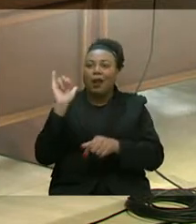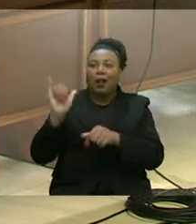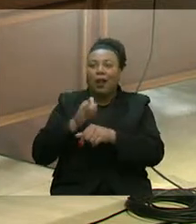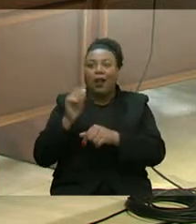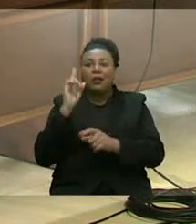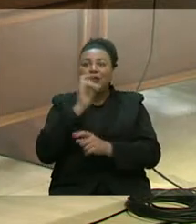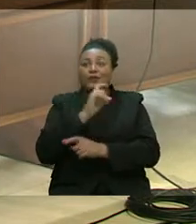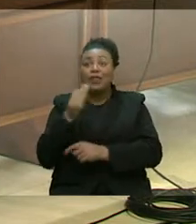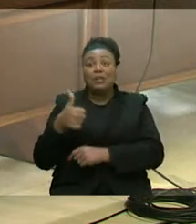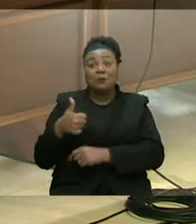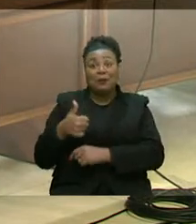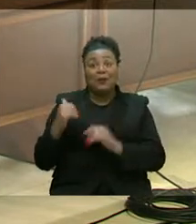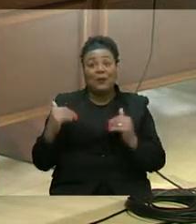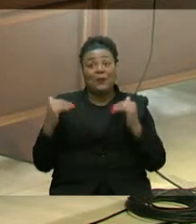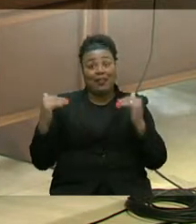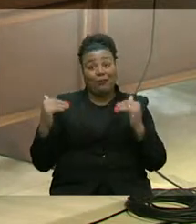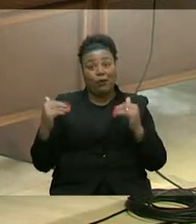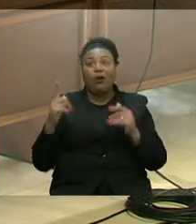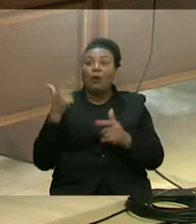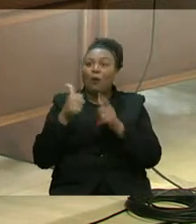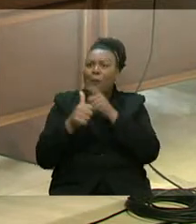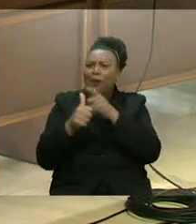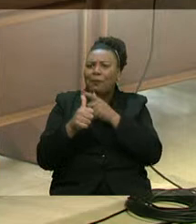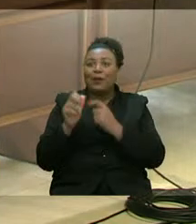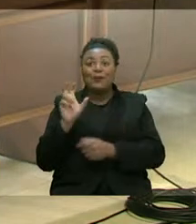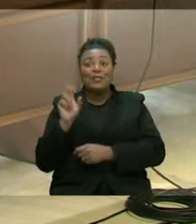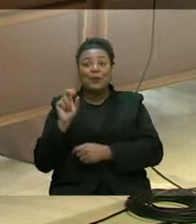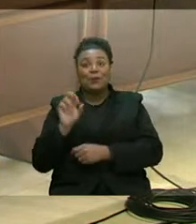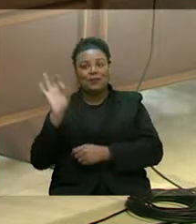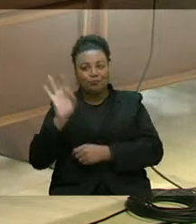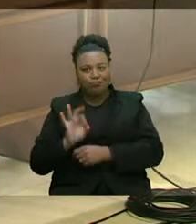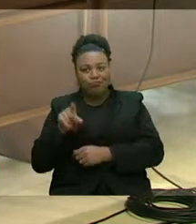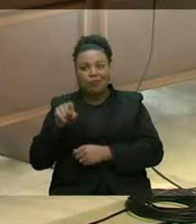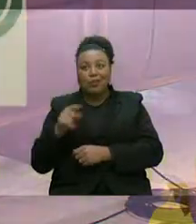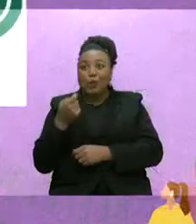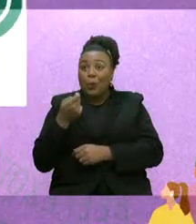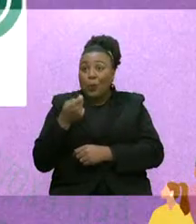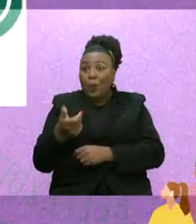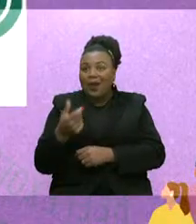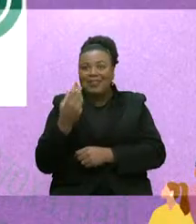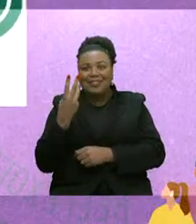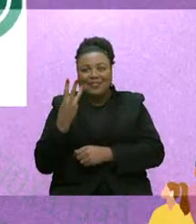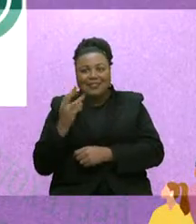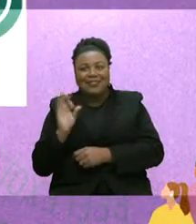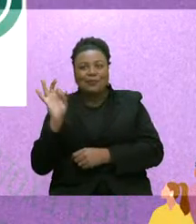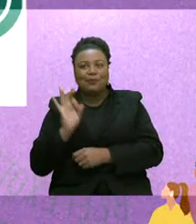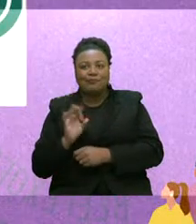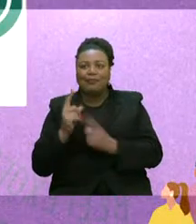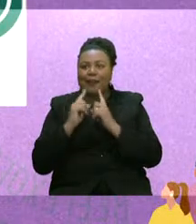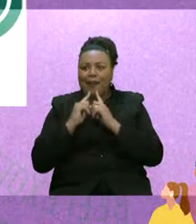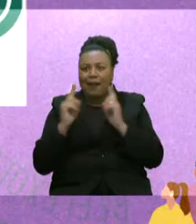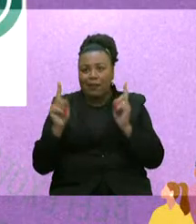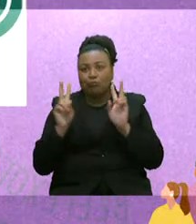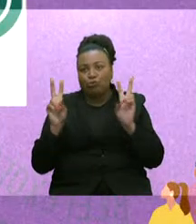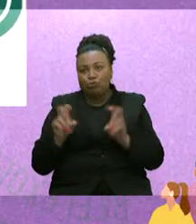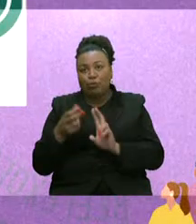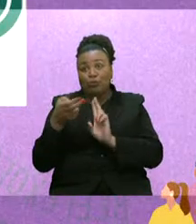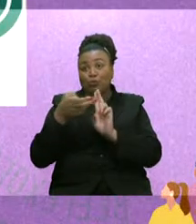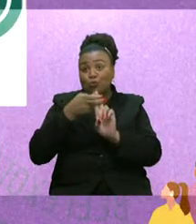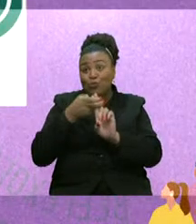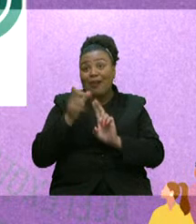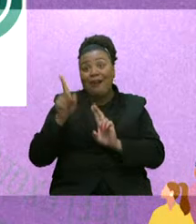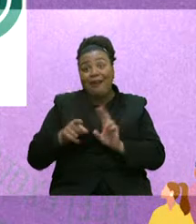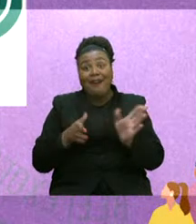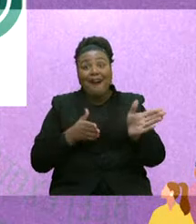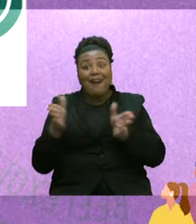essa dificuldade. Então, o primeiro problema, 50% desses quase 30% dos gaúchos que criticam o SUS, é o